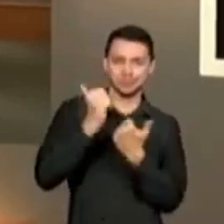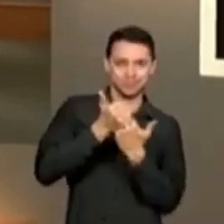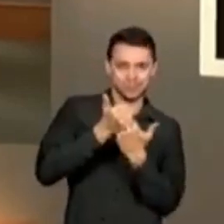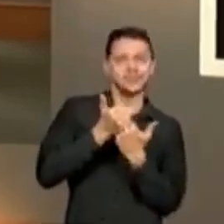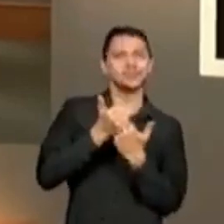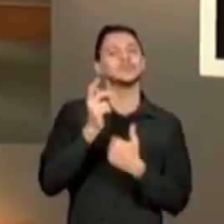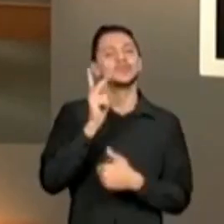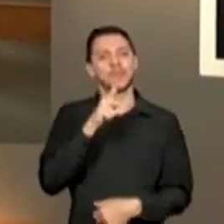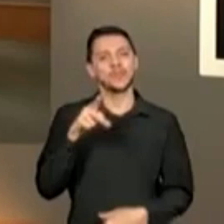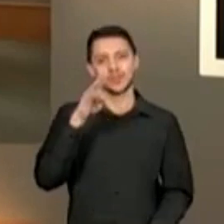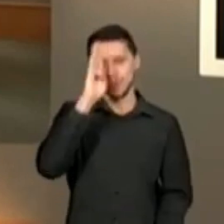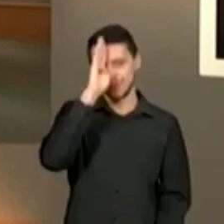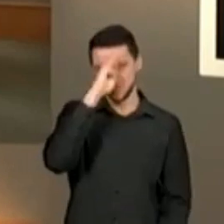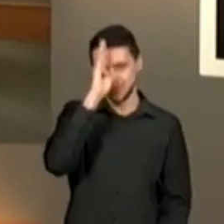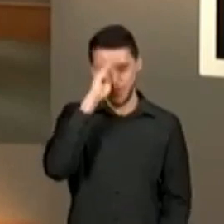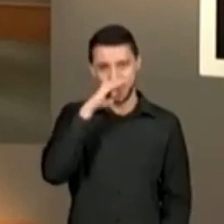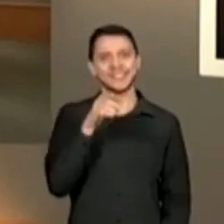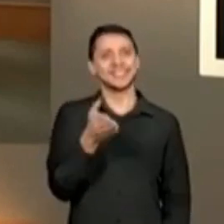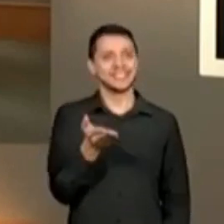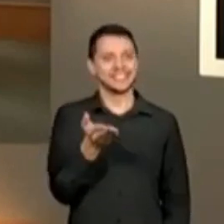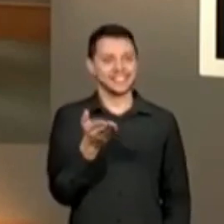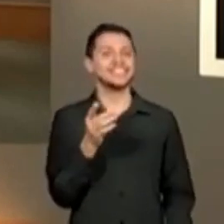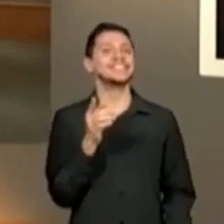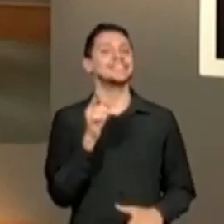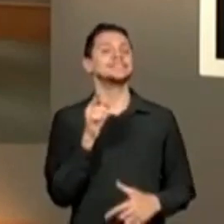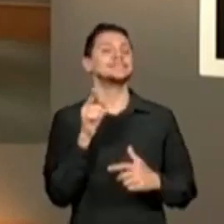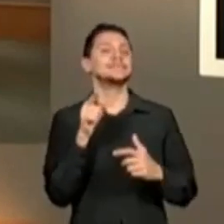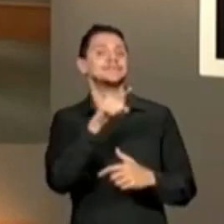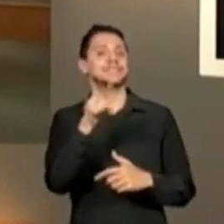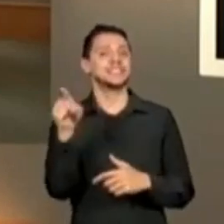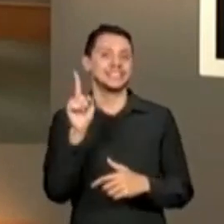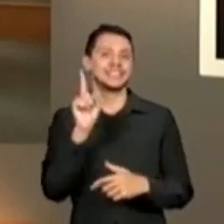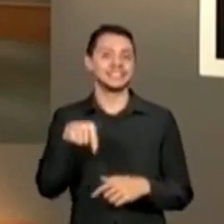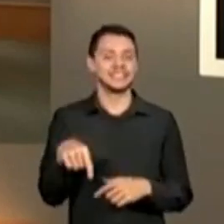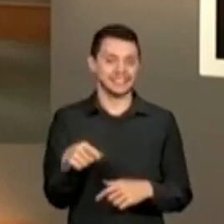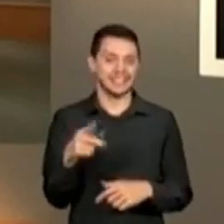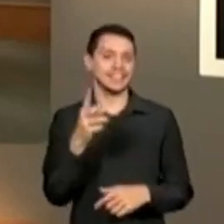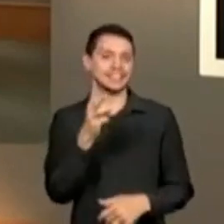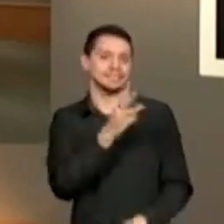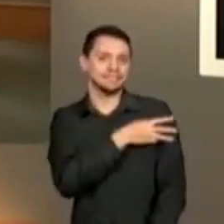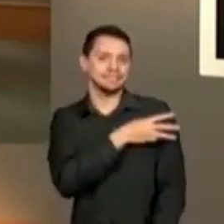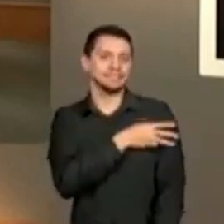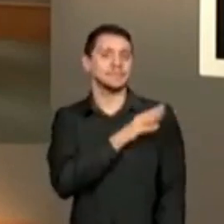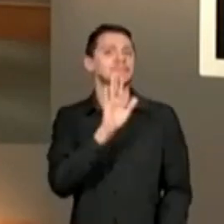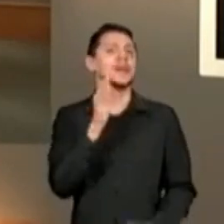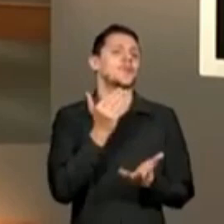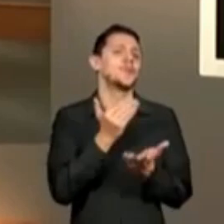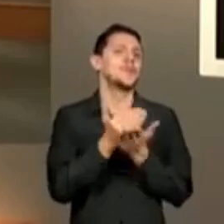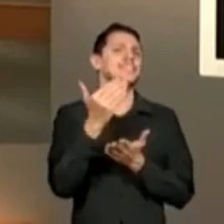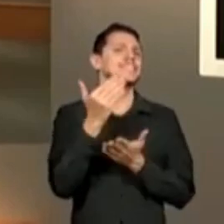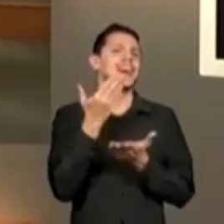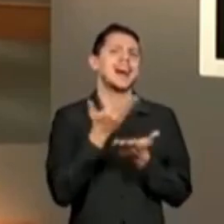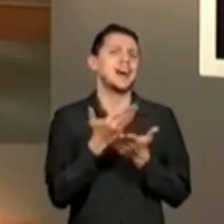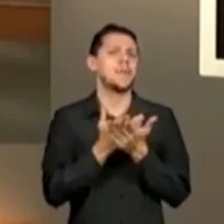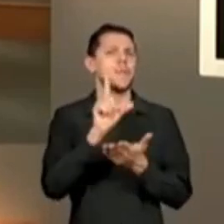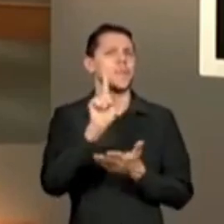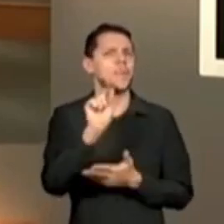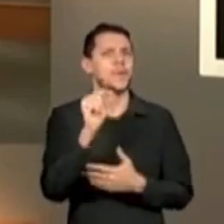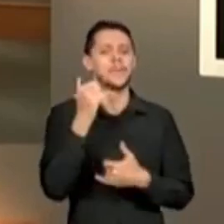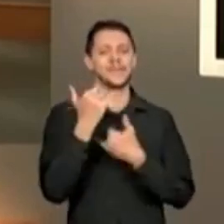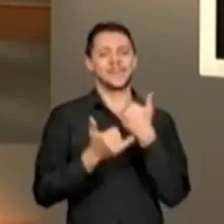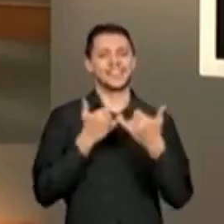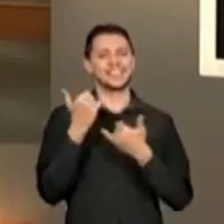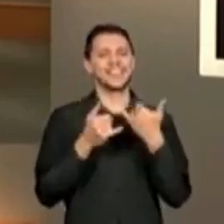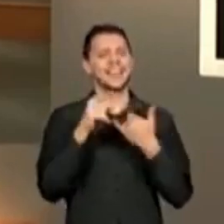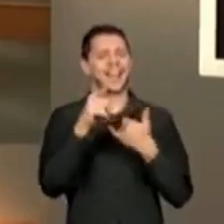aulas o professor Jonas, aí com vocês do terceiro. Mas eu quero já começar aí a nossa aula fazendo uma brincadeira, tá? Então se acostumem, eu